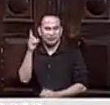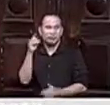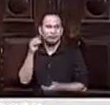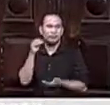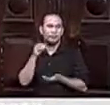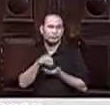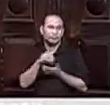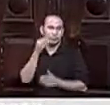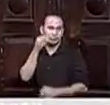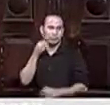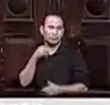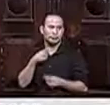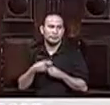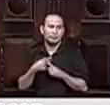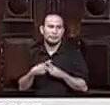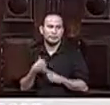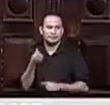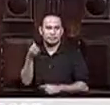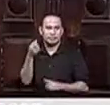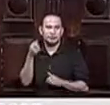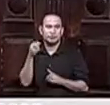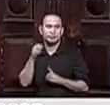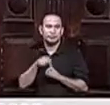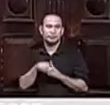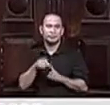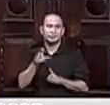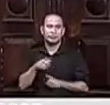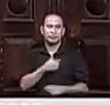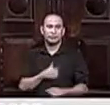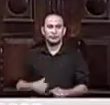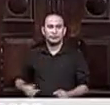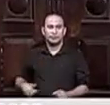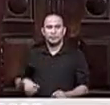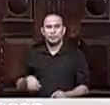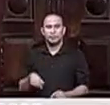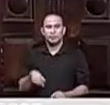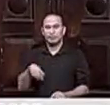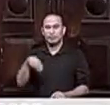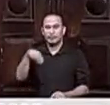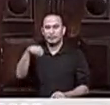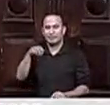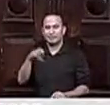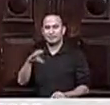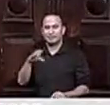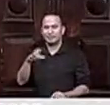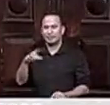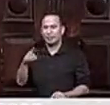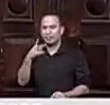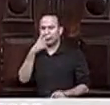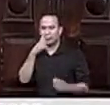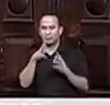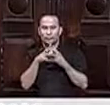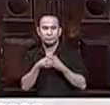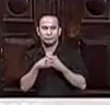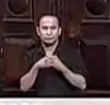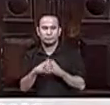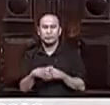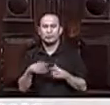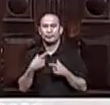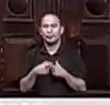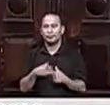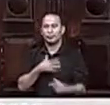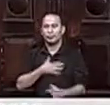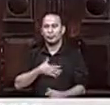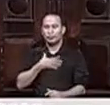de governo. O prefeito Crivella, Marcelo Crivella, está realmente também bastante atrapalhado, porque